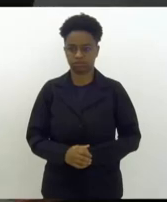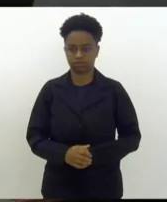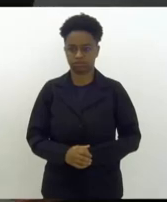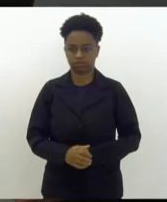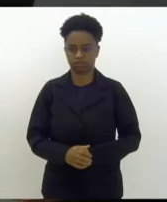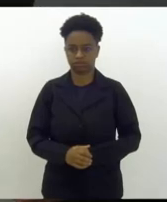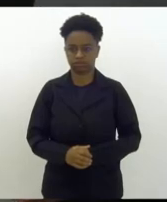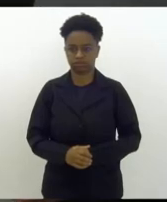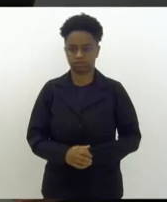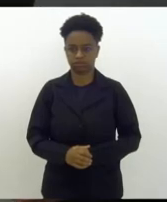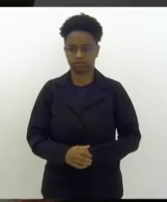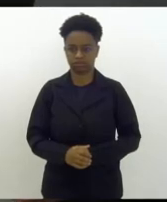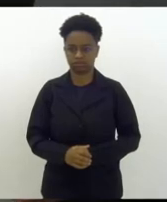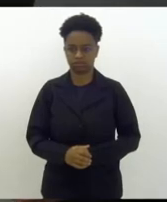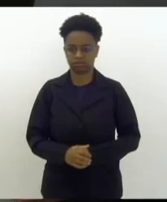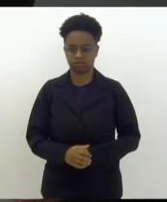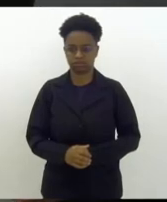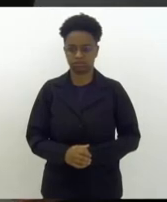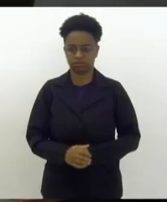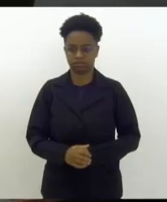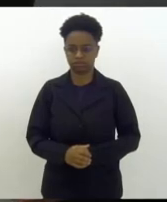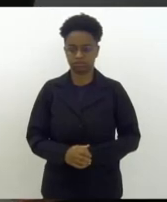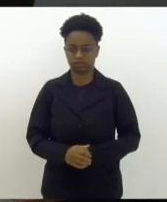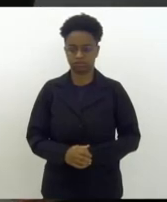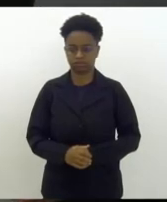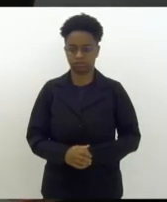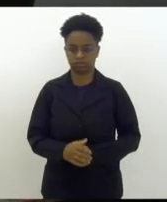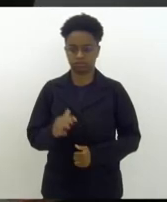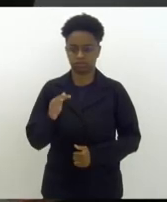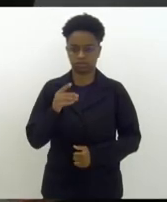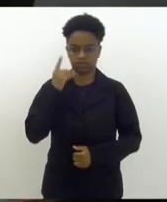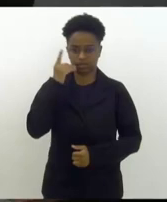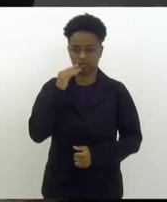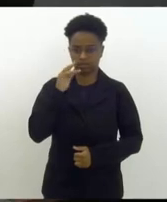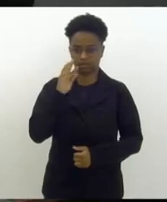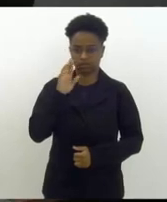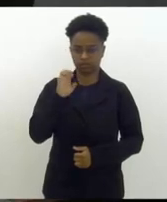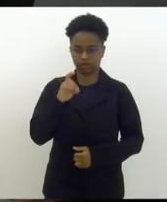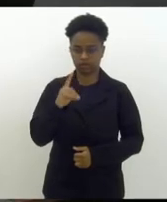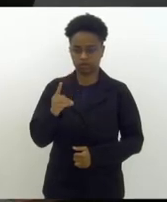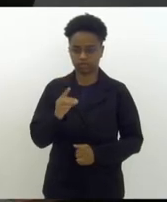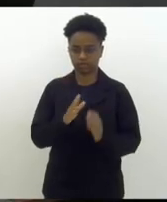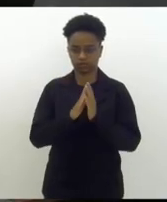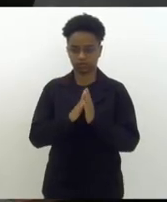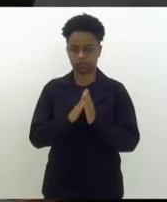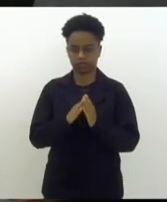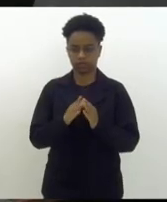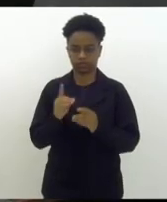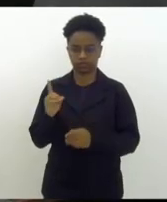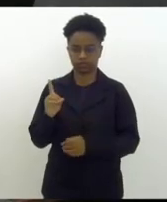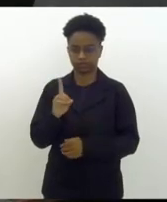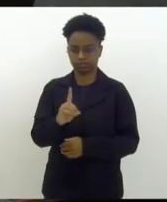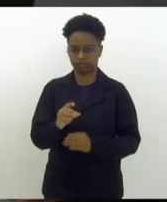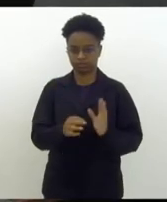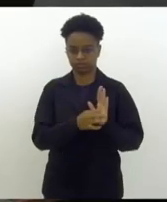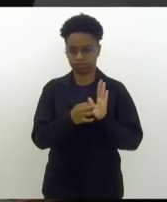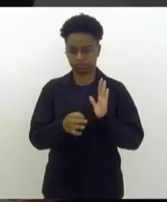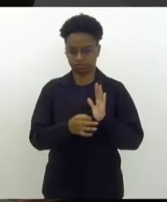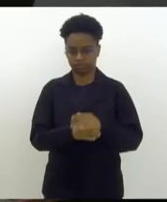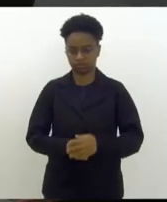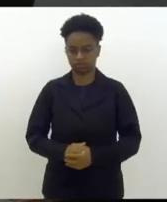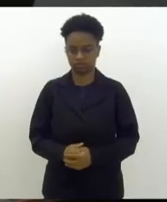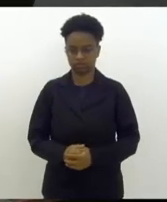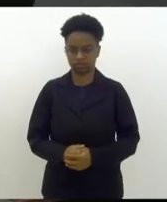a presidência designado Fred Pacheco por favor para emitiu parecer pela comissão de agricultura